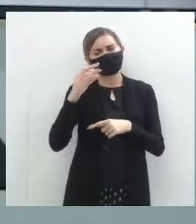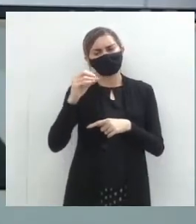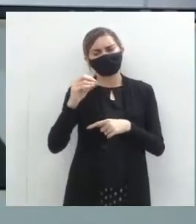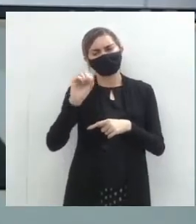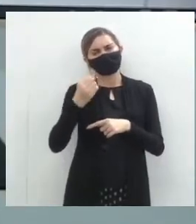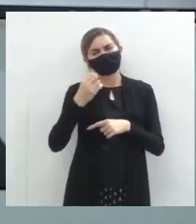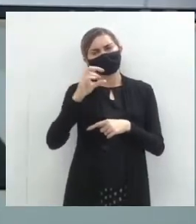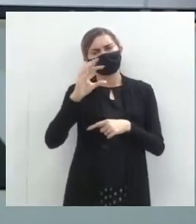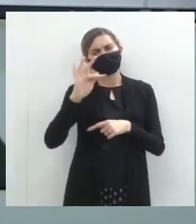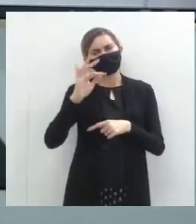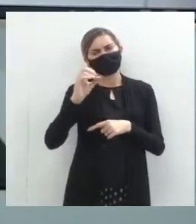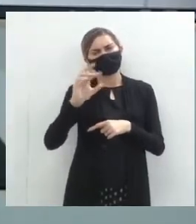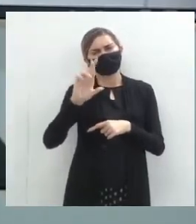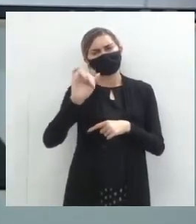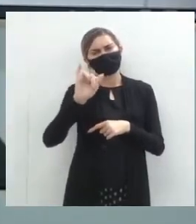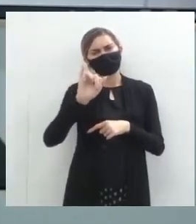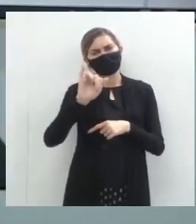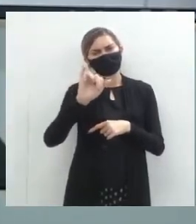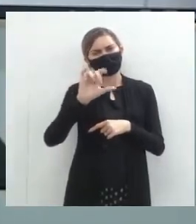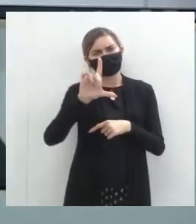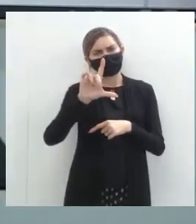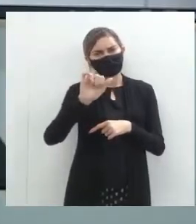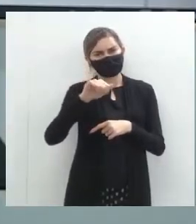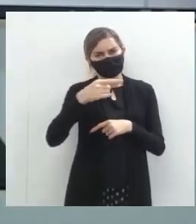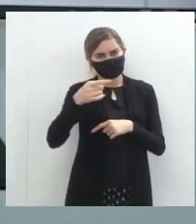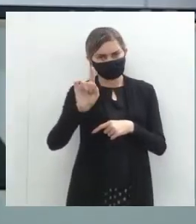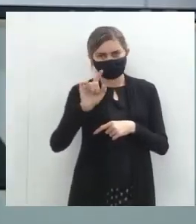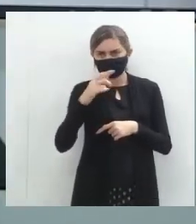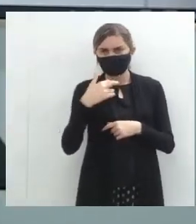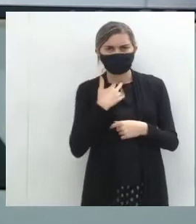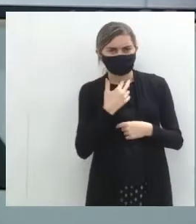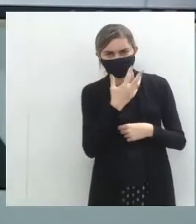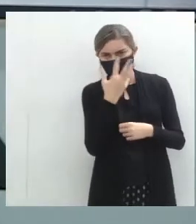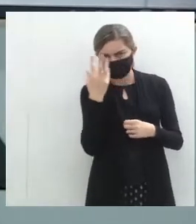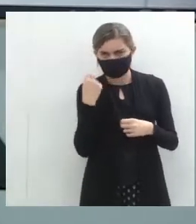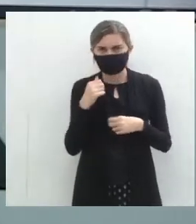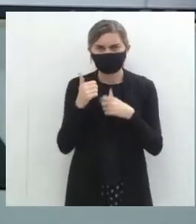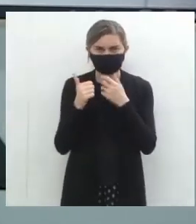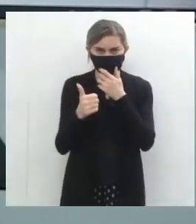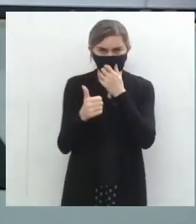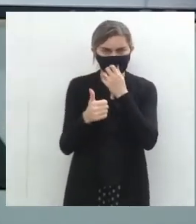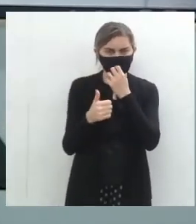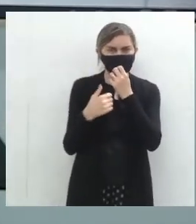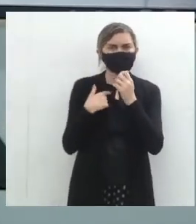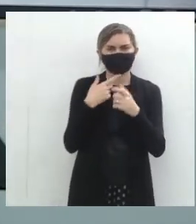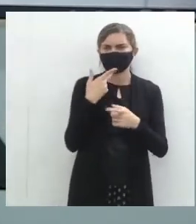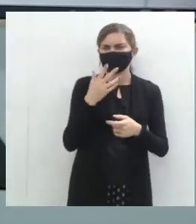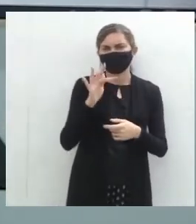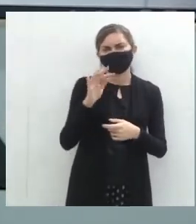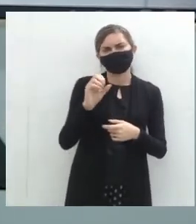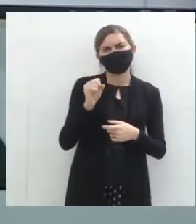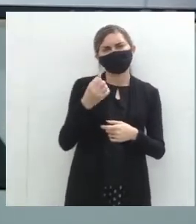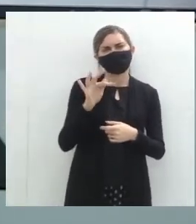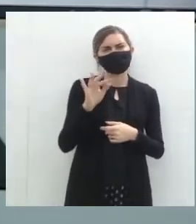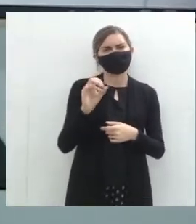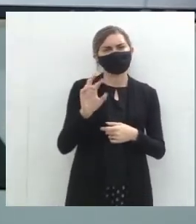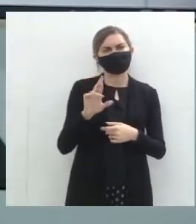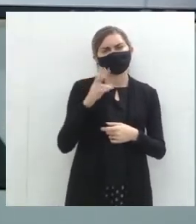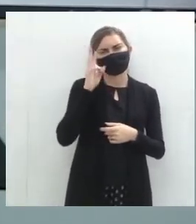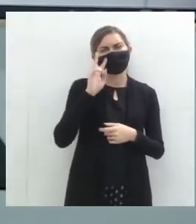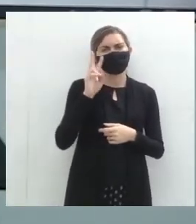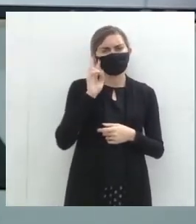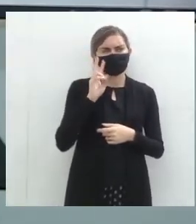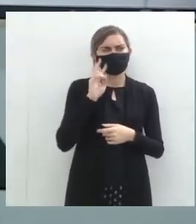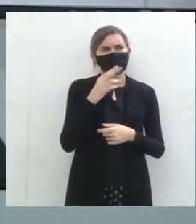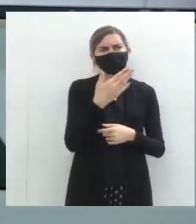fosforilação oxidativa, tá? Não pode esquecer disso, beleza? Tranquilo? Então, olhe, Falou de fósforo, tem que lembrar. Participa